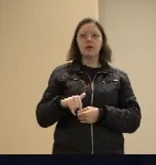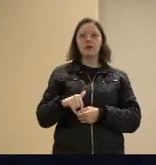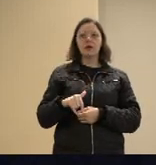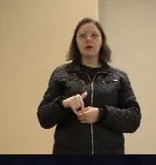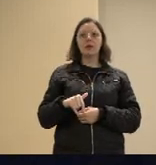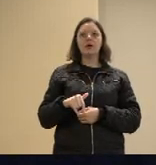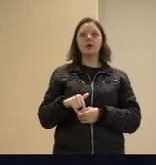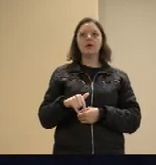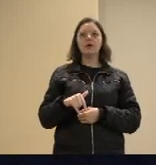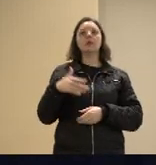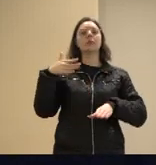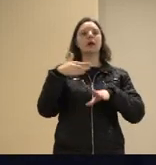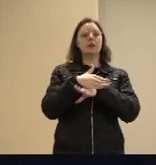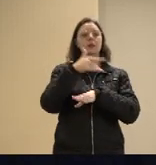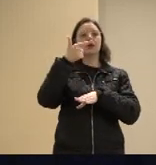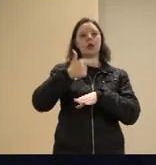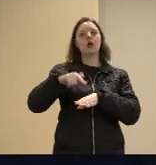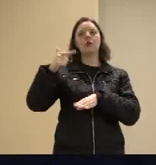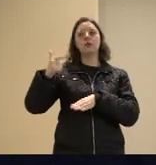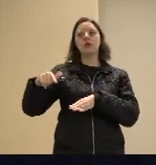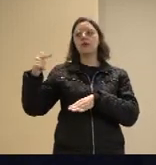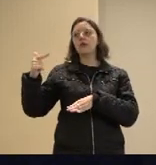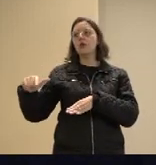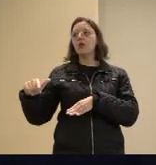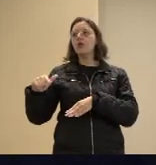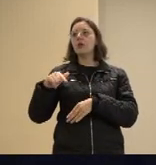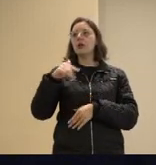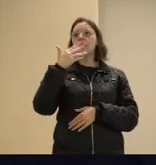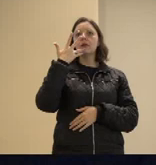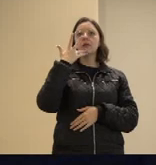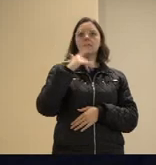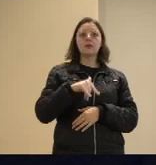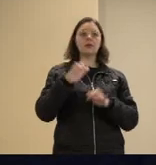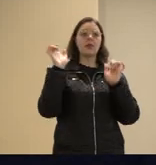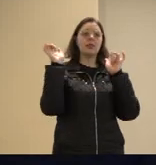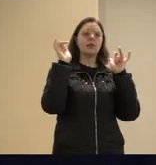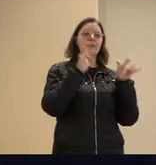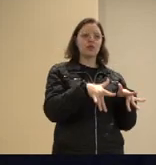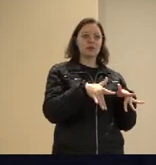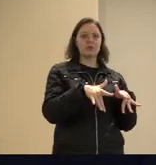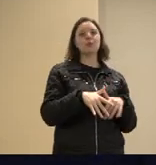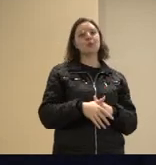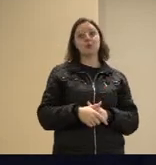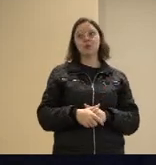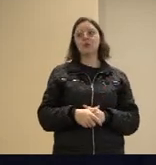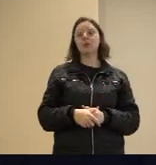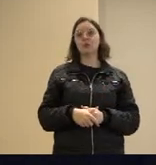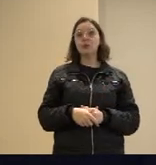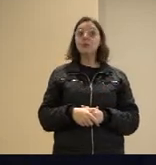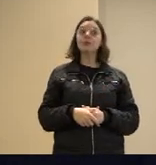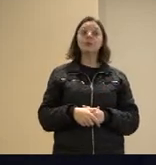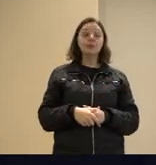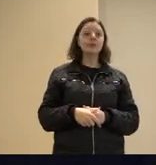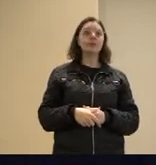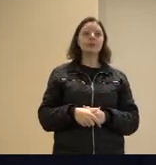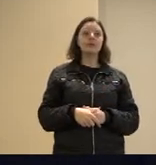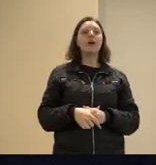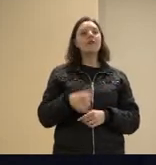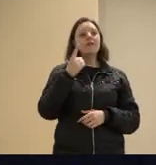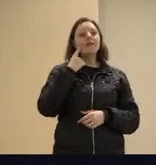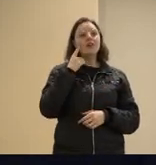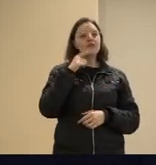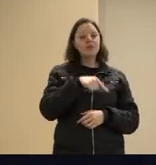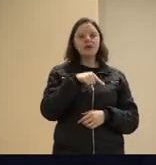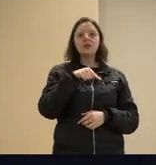que passaram, que são consideradas devolução. Então, vejam, esse é um sintoma